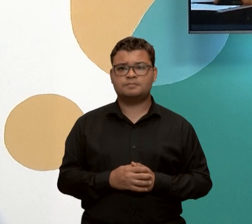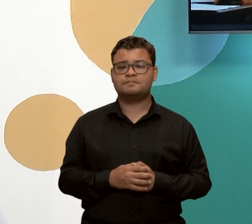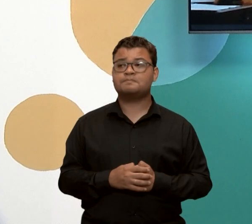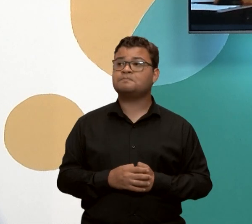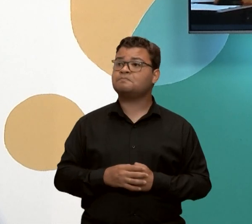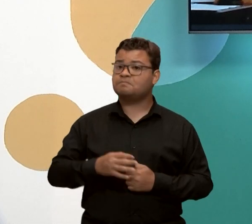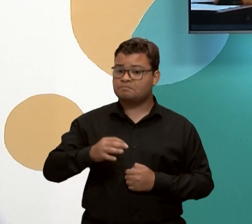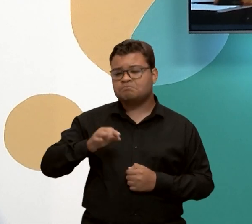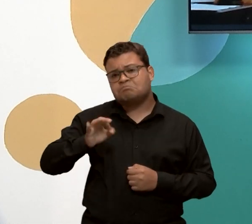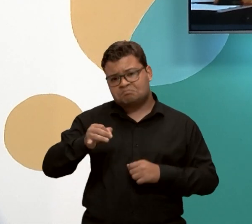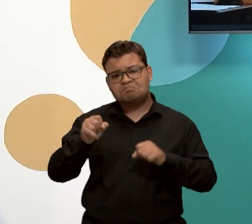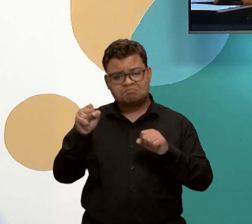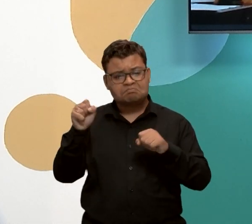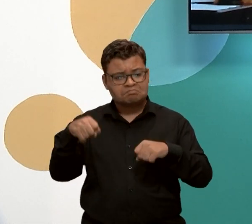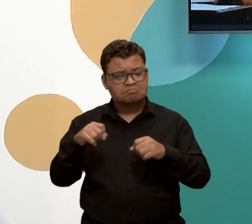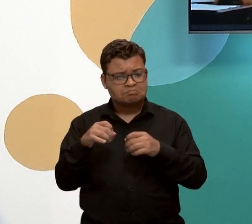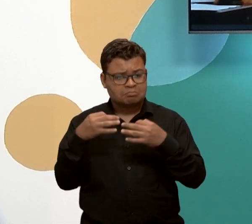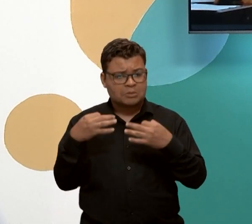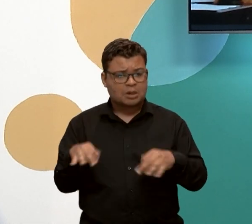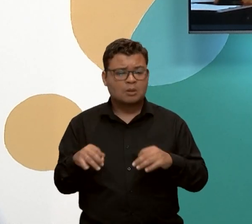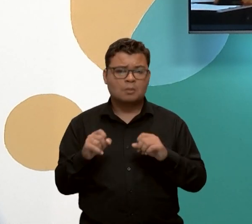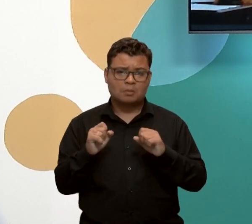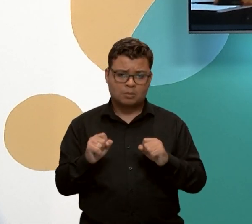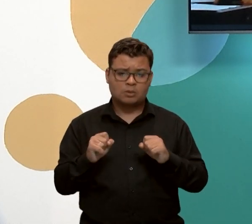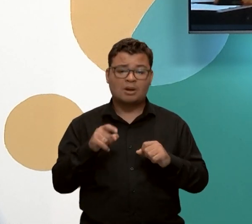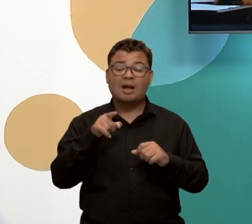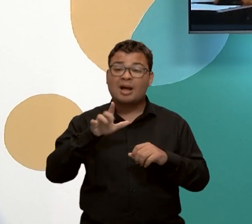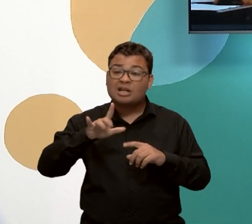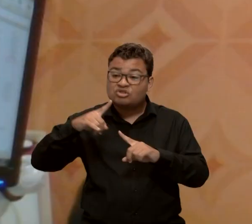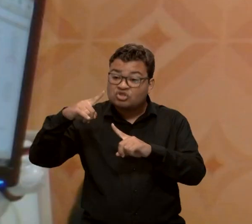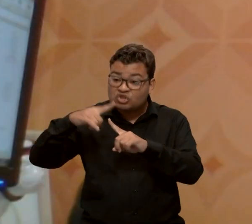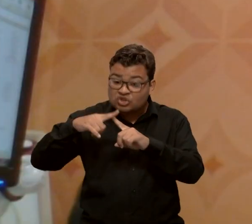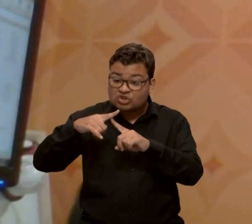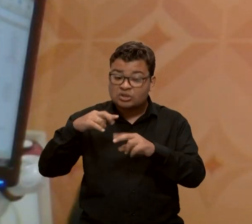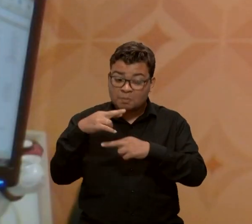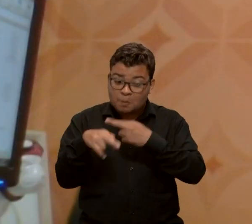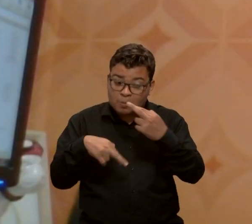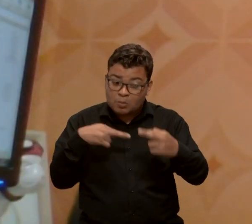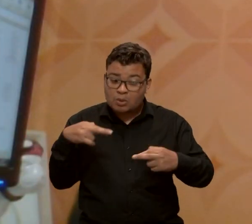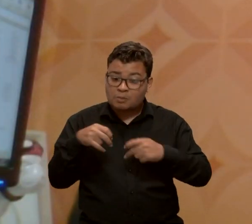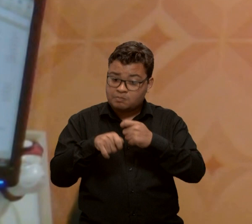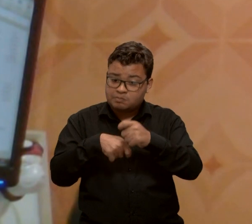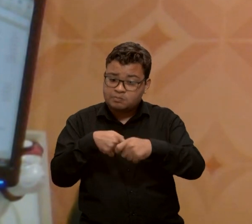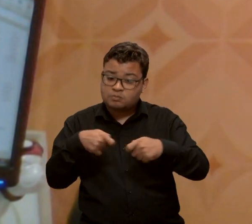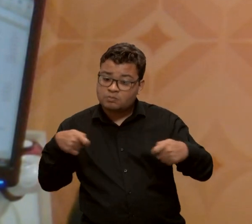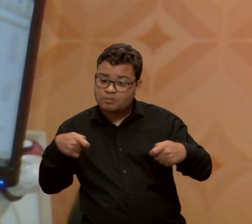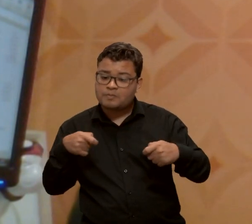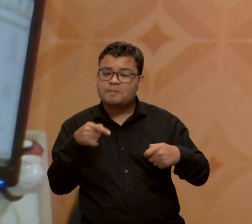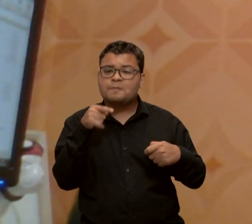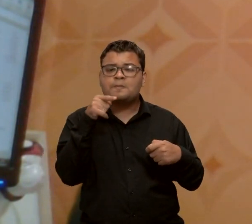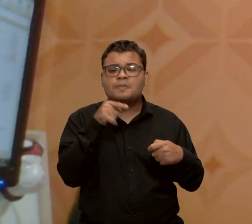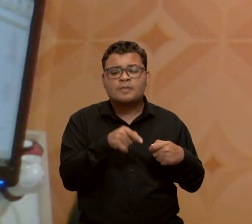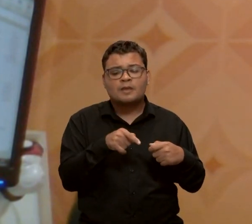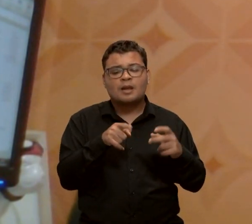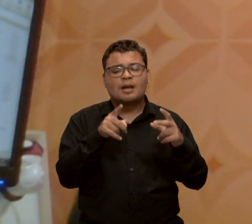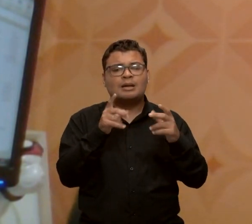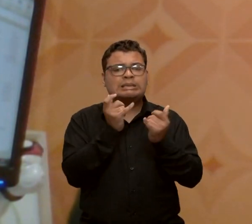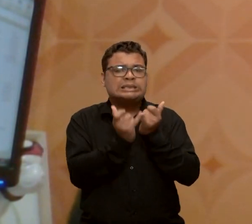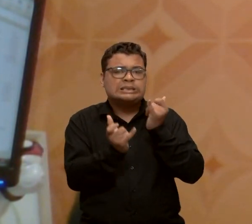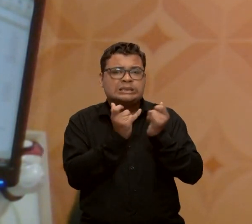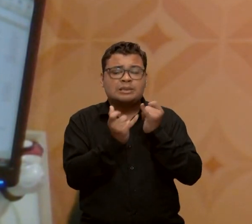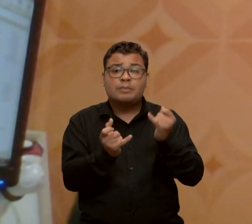é indicado. Na verdade, Camila, essa amarração, ela é como se ela fosse um